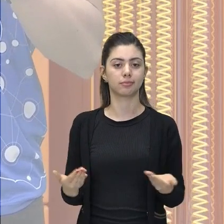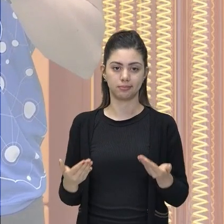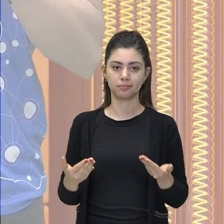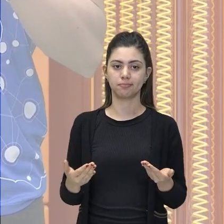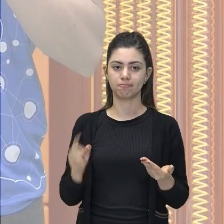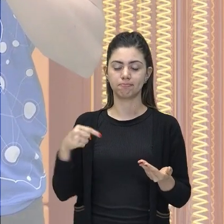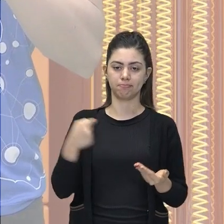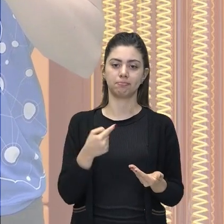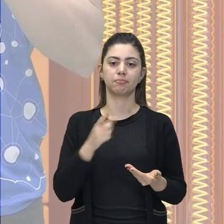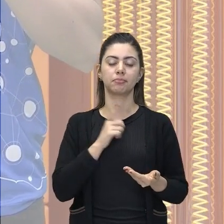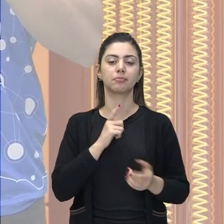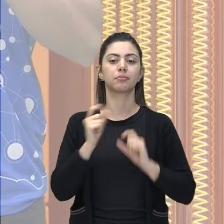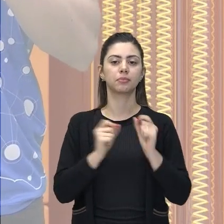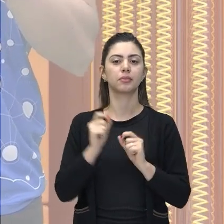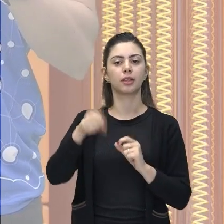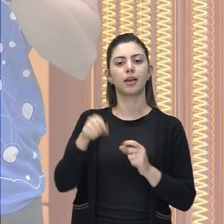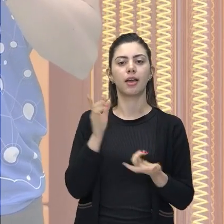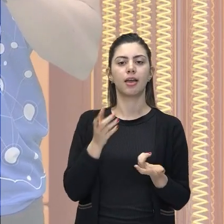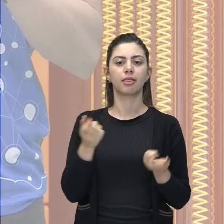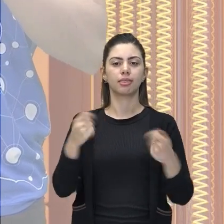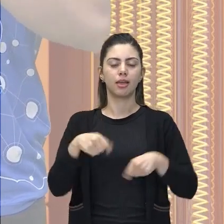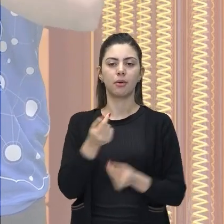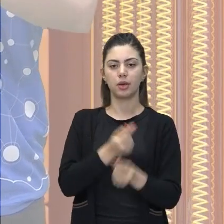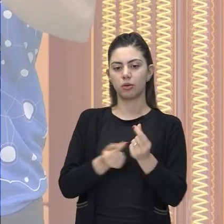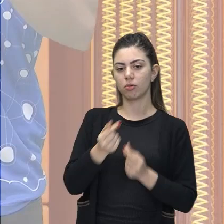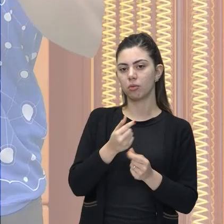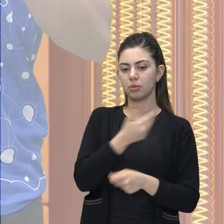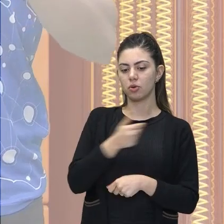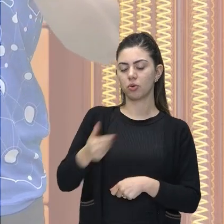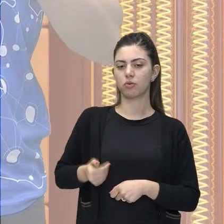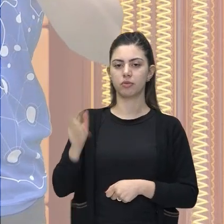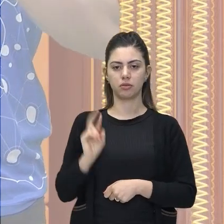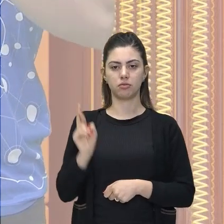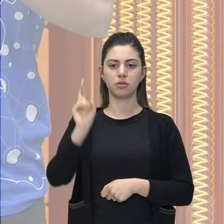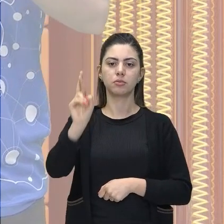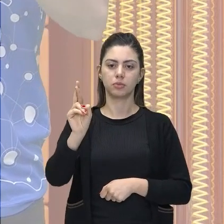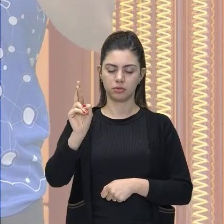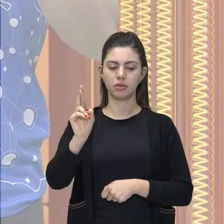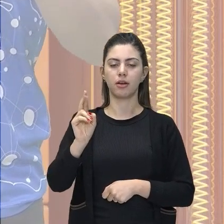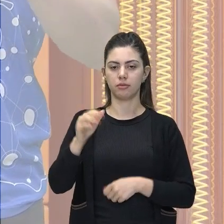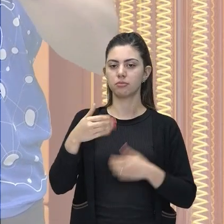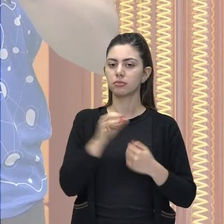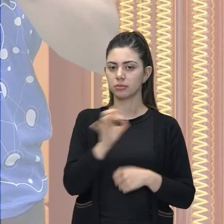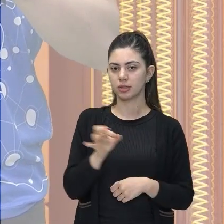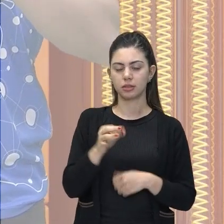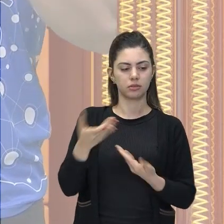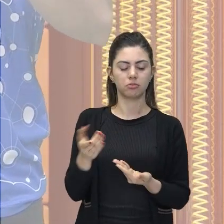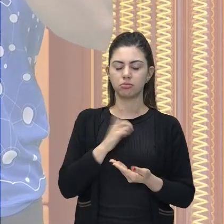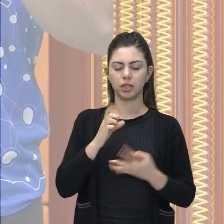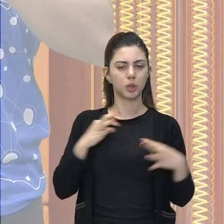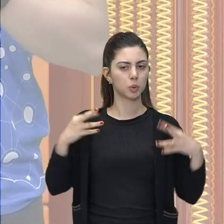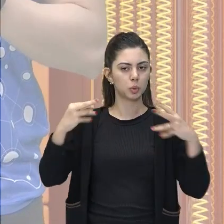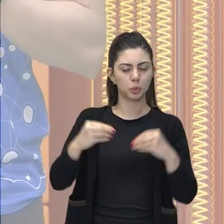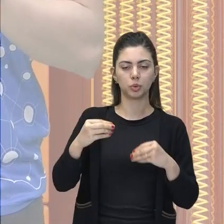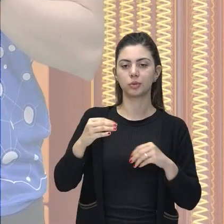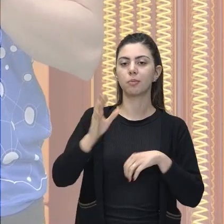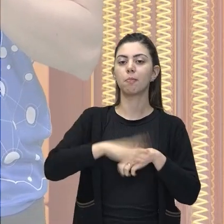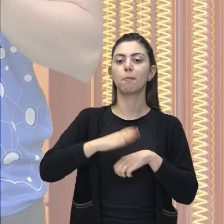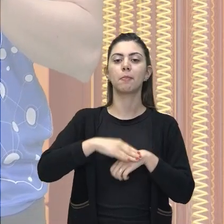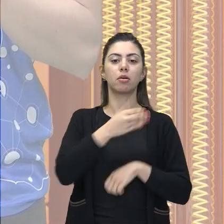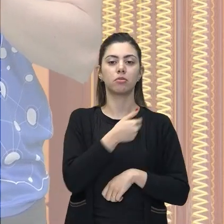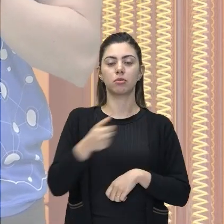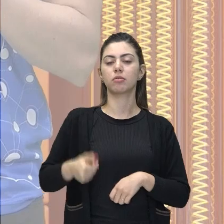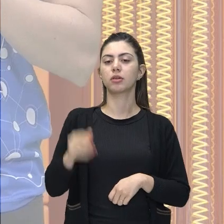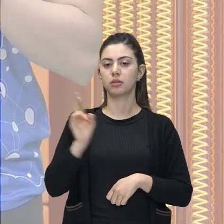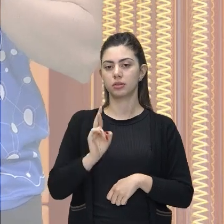economia planejada e controlada pelo Estado. Então, o Estado ele vai controlar e regular tudo, tá bom? Controla ali com mãos de